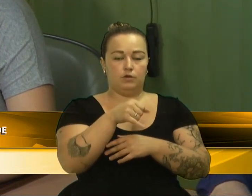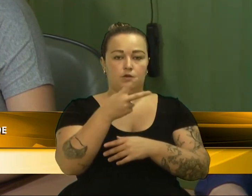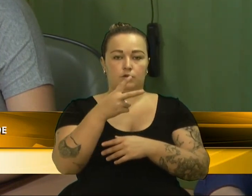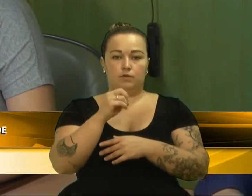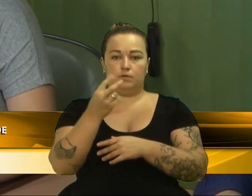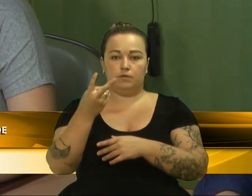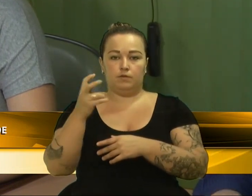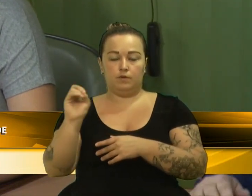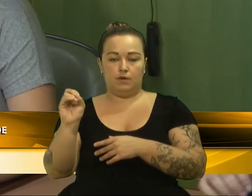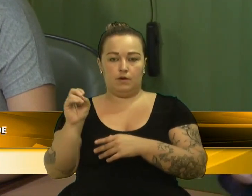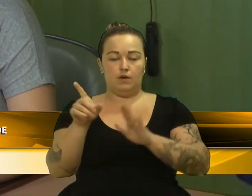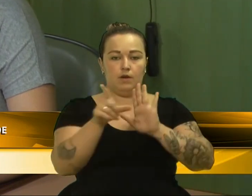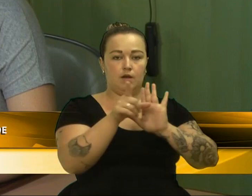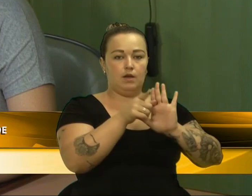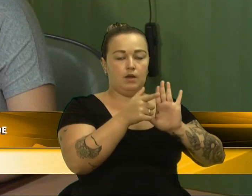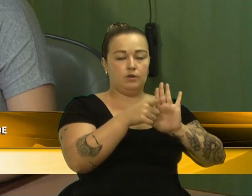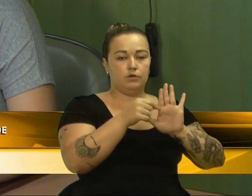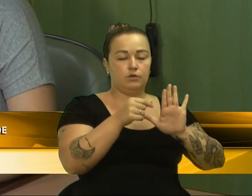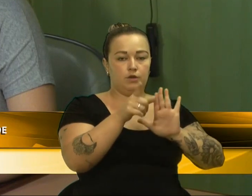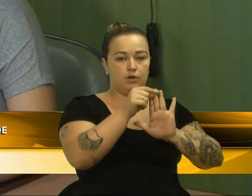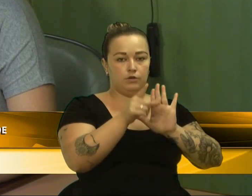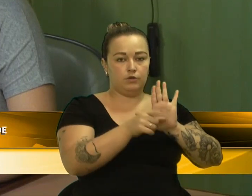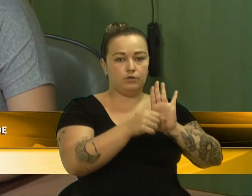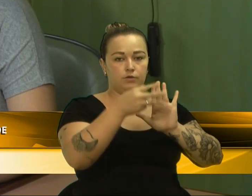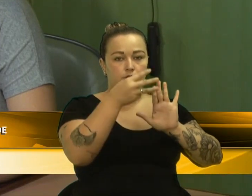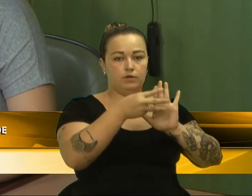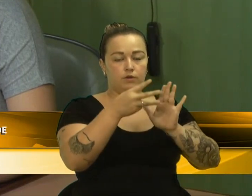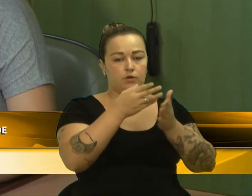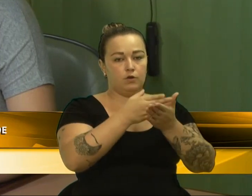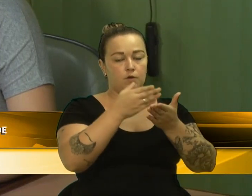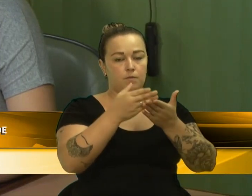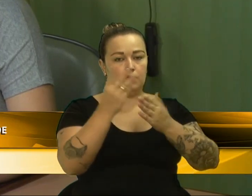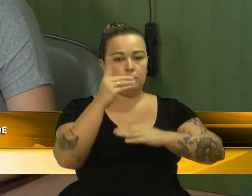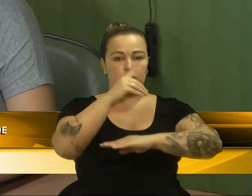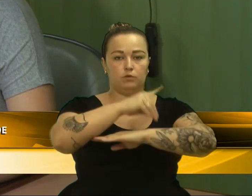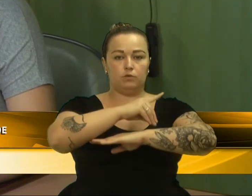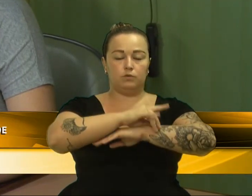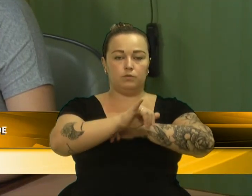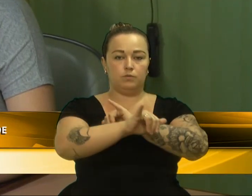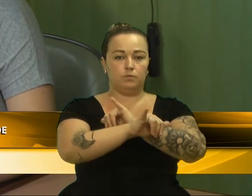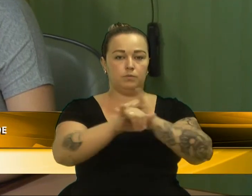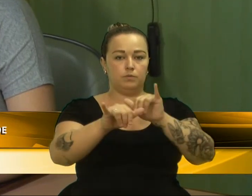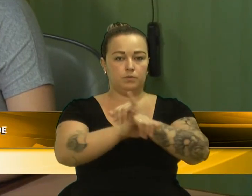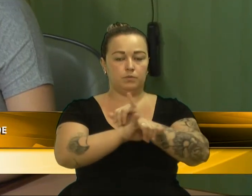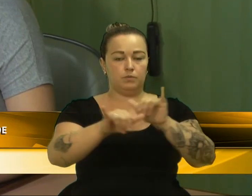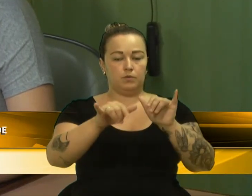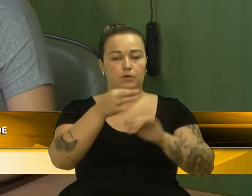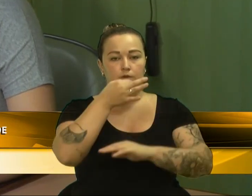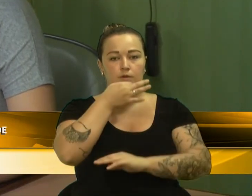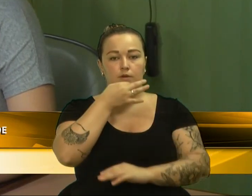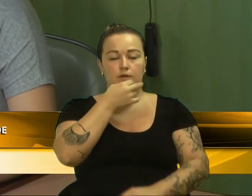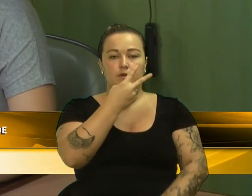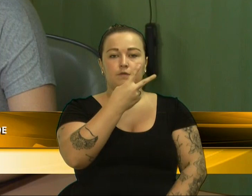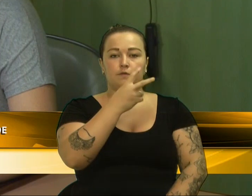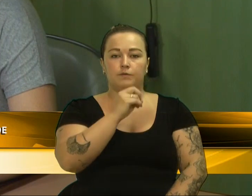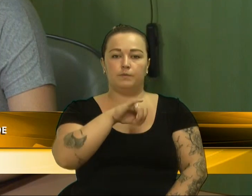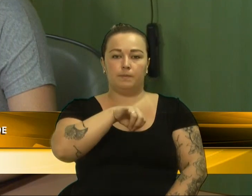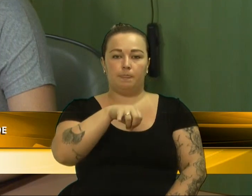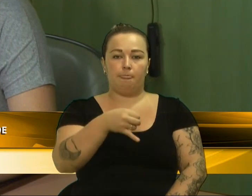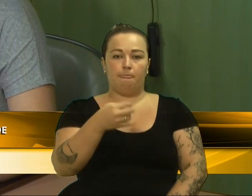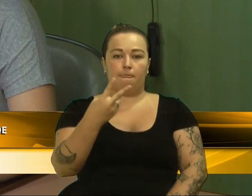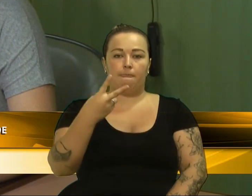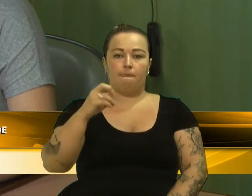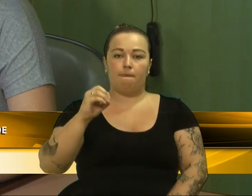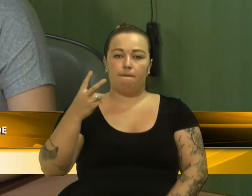Artigo 3º. Esta resolução de mesa entra em vigor na data de sua publicação. Caxias do Sul, 20 de janeiro de